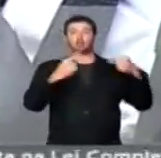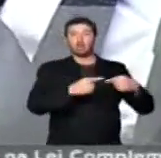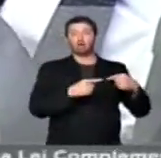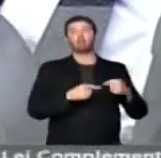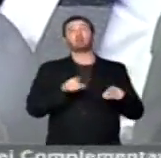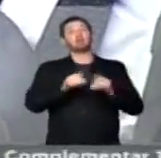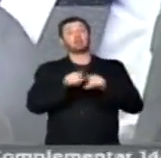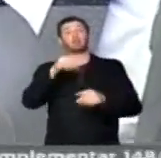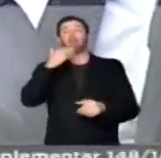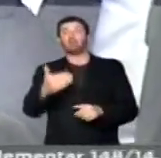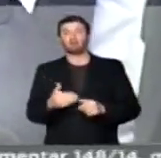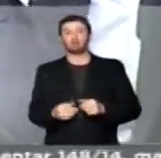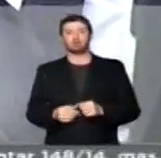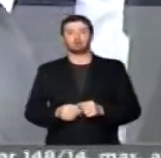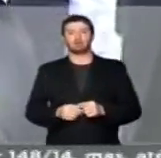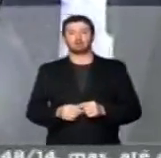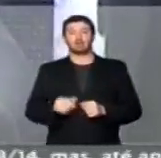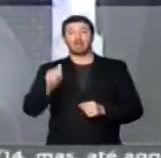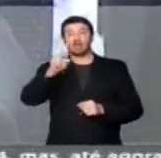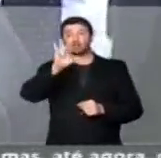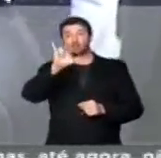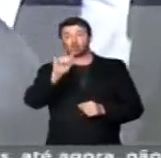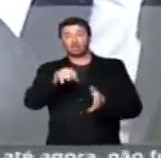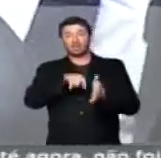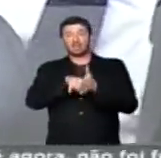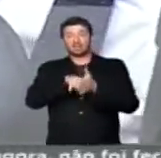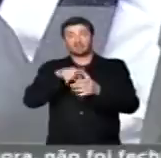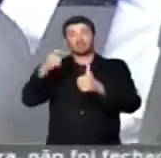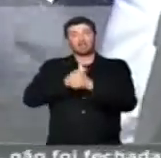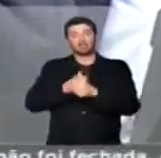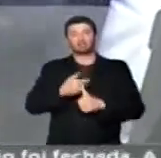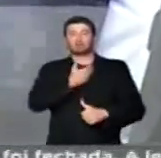de direita também. Tem uma auditoria da dívida para